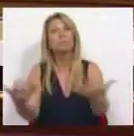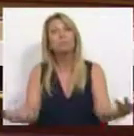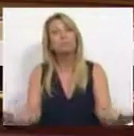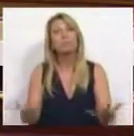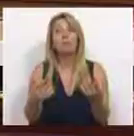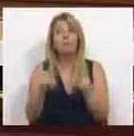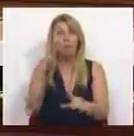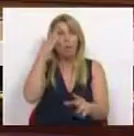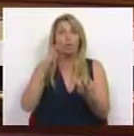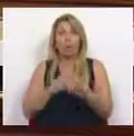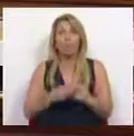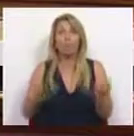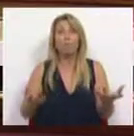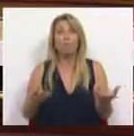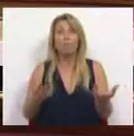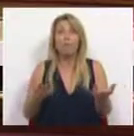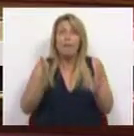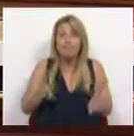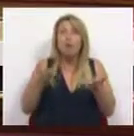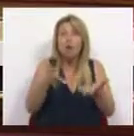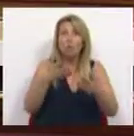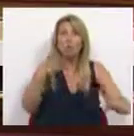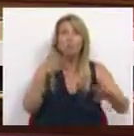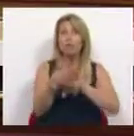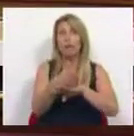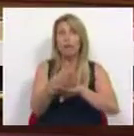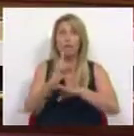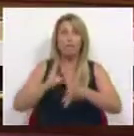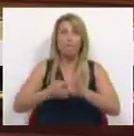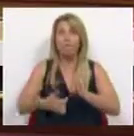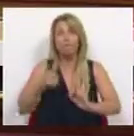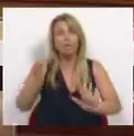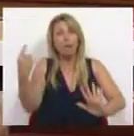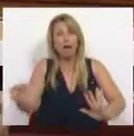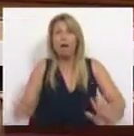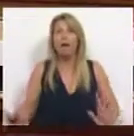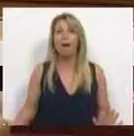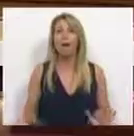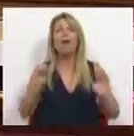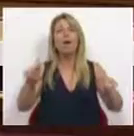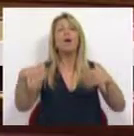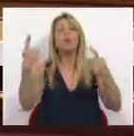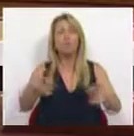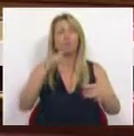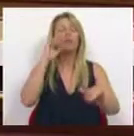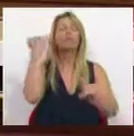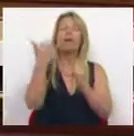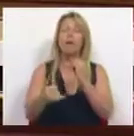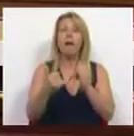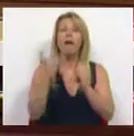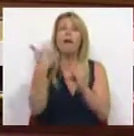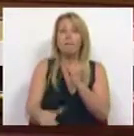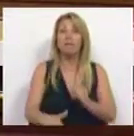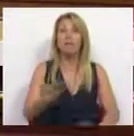essa ajuda mais direta se faça, é fundamental que aconteça. Por outro lado, temos a ameaça do TTIP e do CETA, que, como